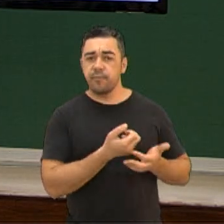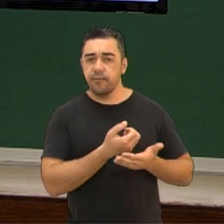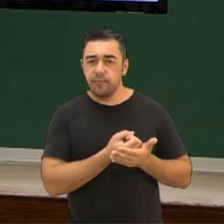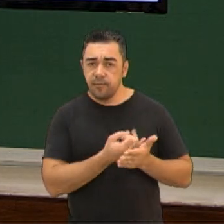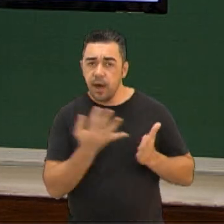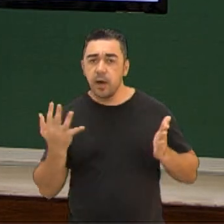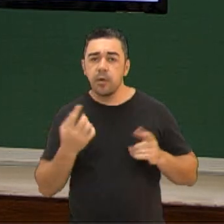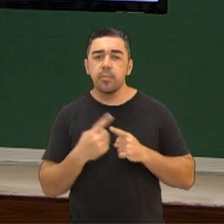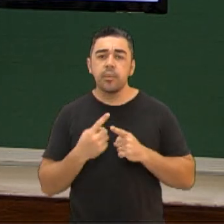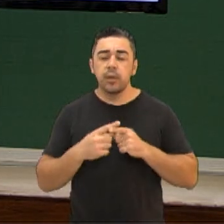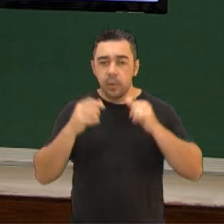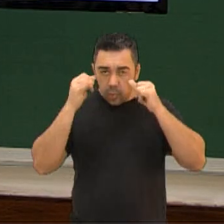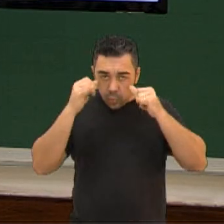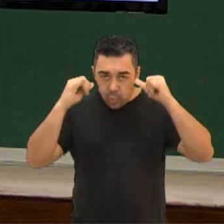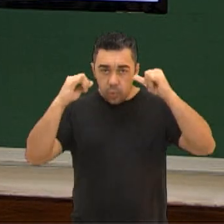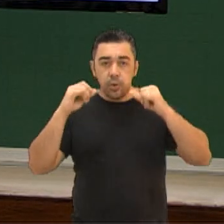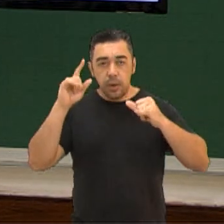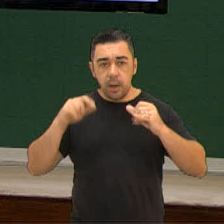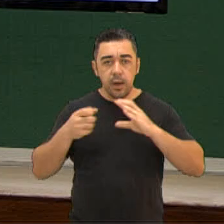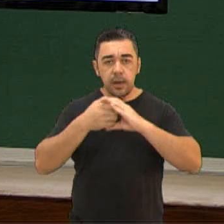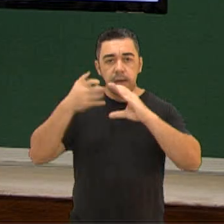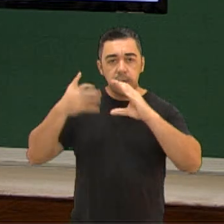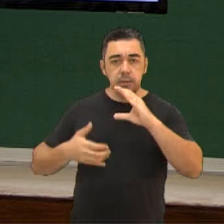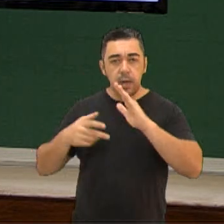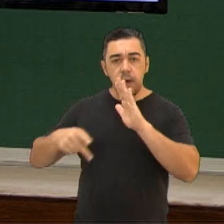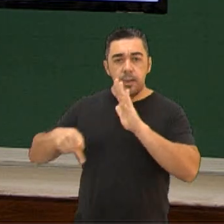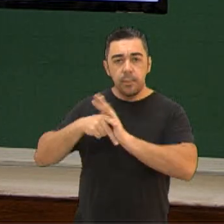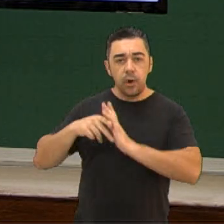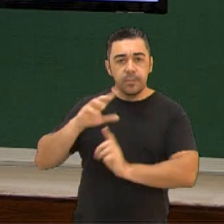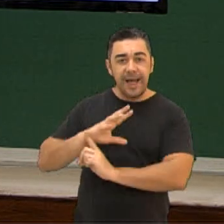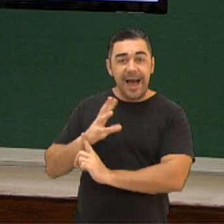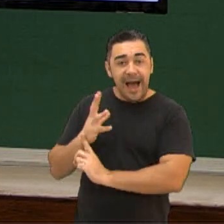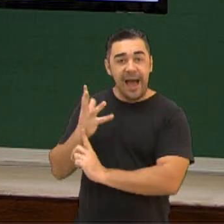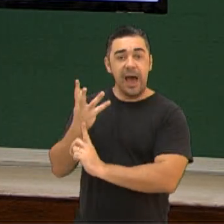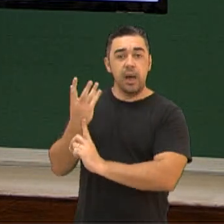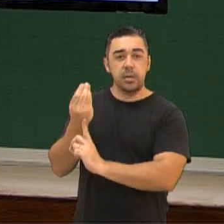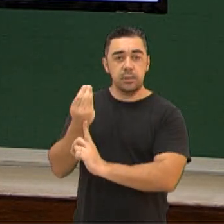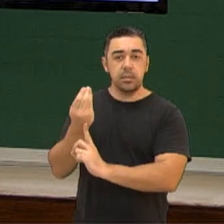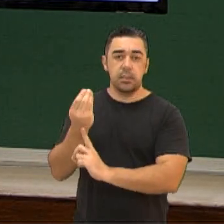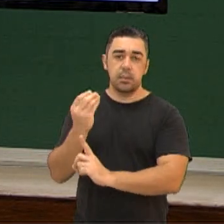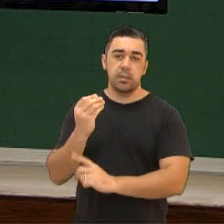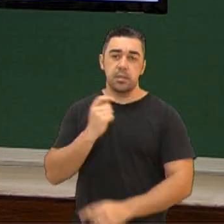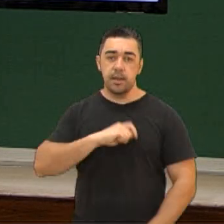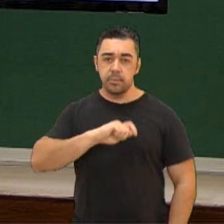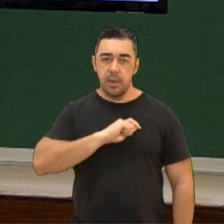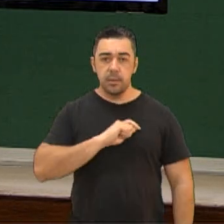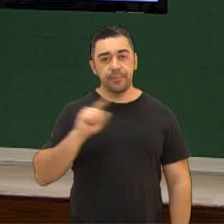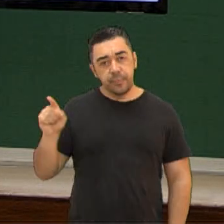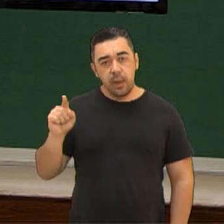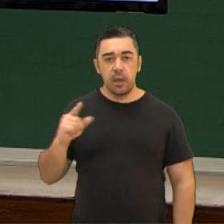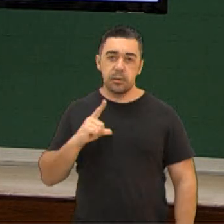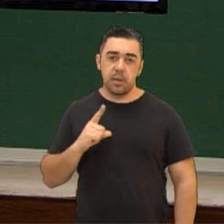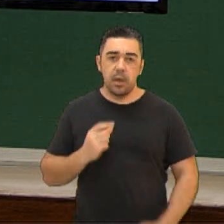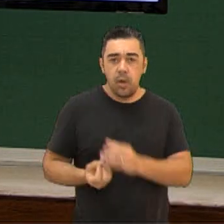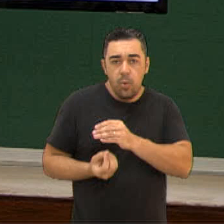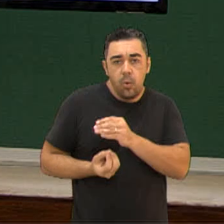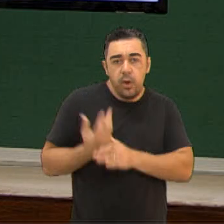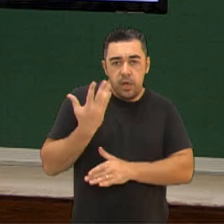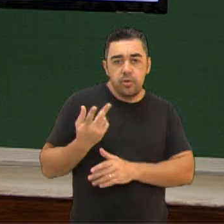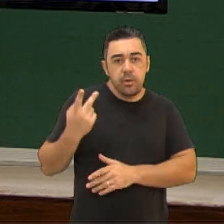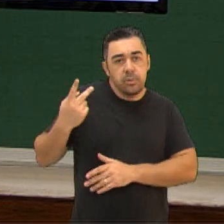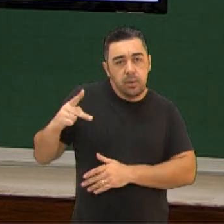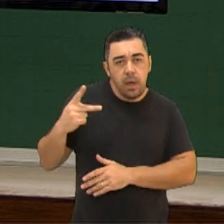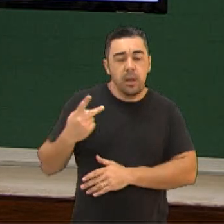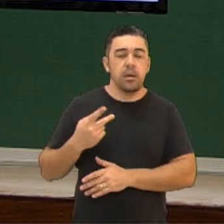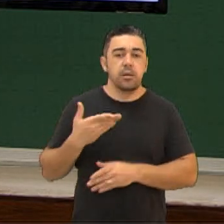vai representar o touro, que é uma característica da arte espanhola. Ele é espanhol, ele sempre vai ter esse elemento do touro, da